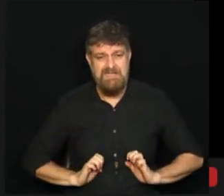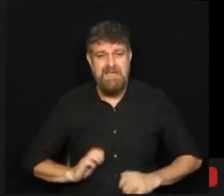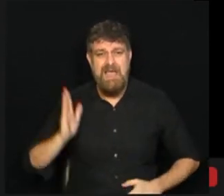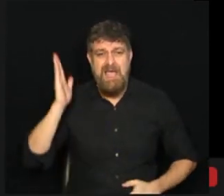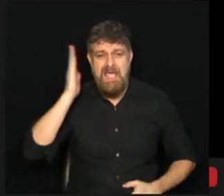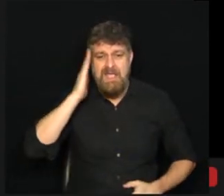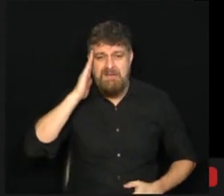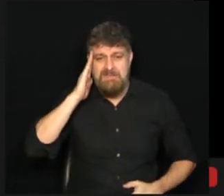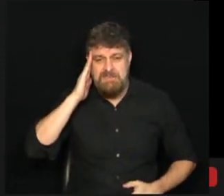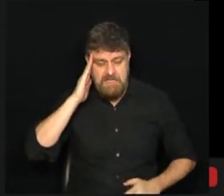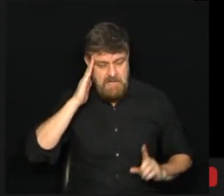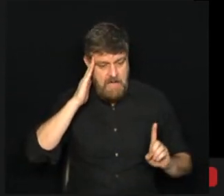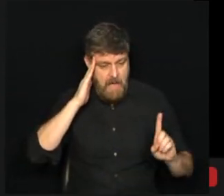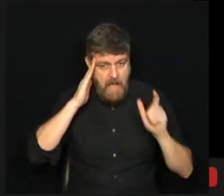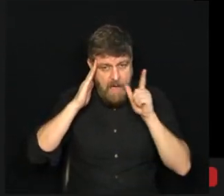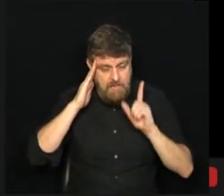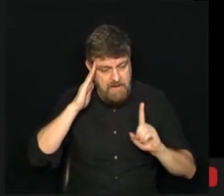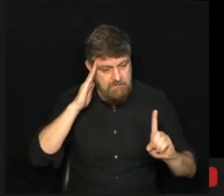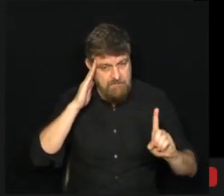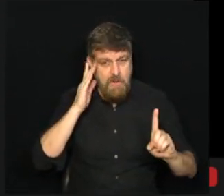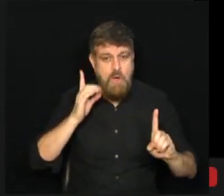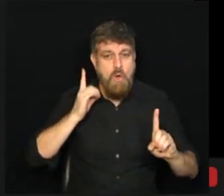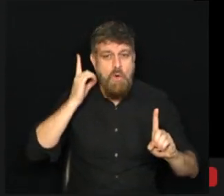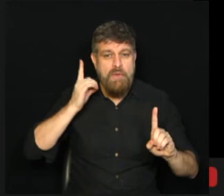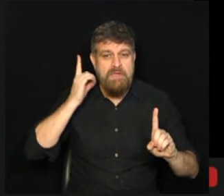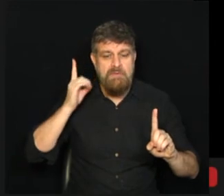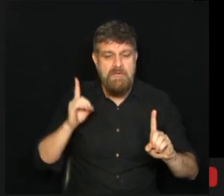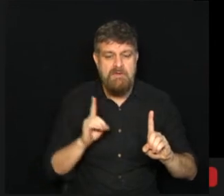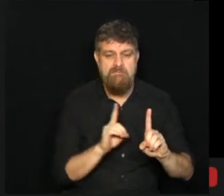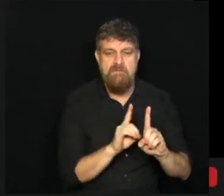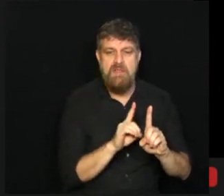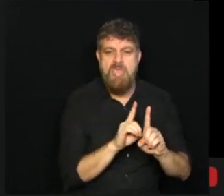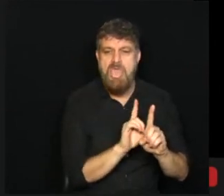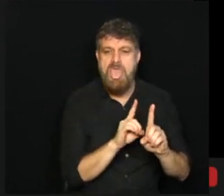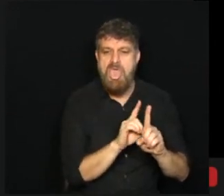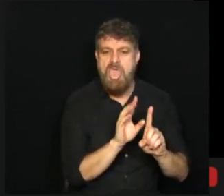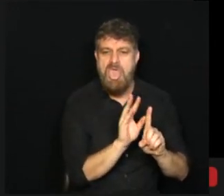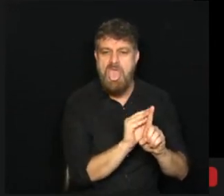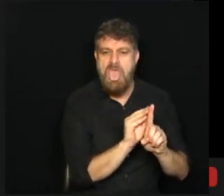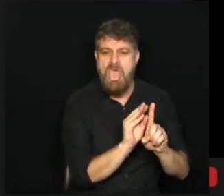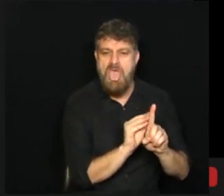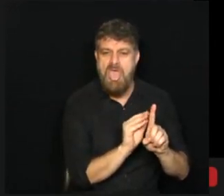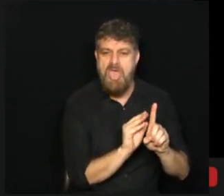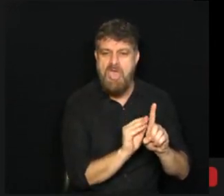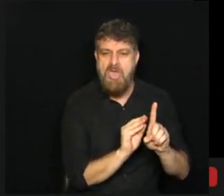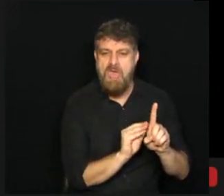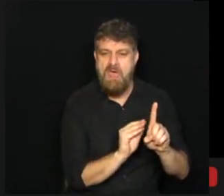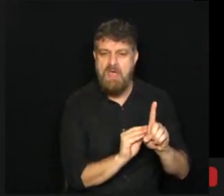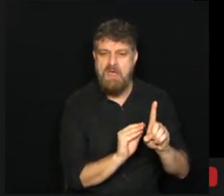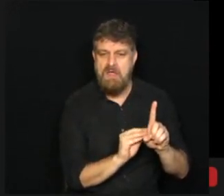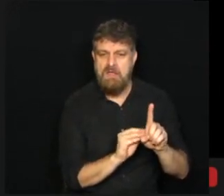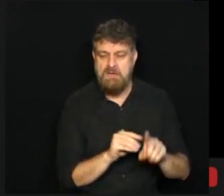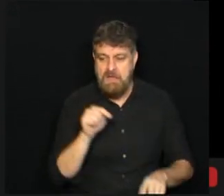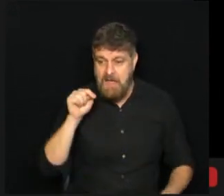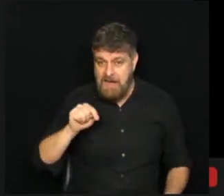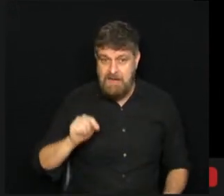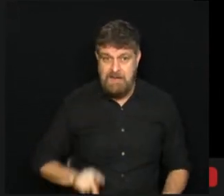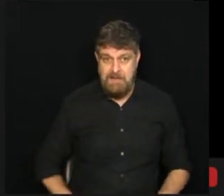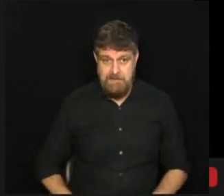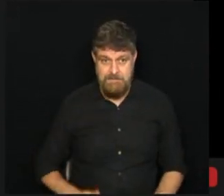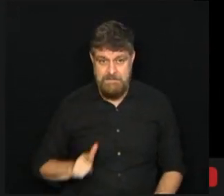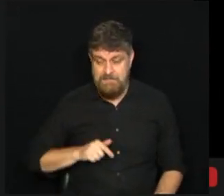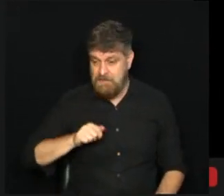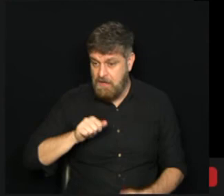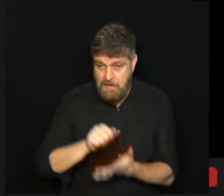pessoas querem, se depender deles, se não tivesse reação da opinião pública, sabe, eles iam nos derrotar ali dentro. Não ia ter punição